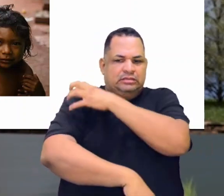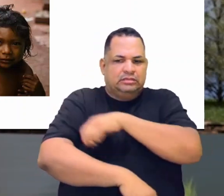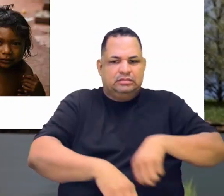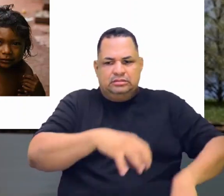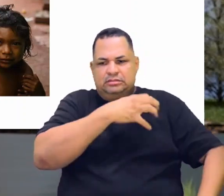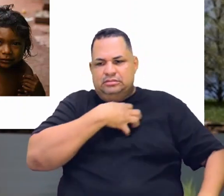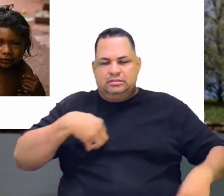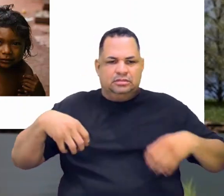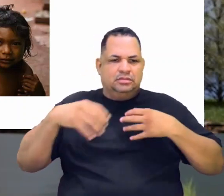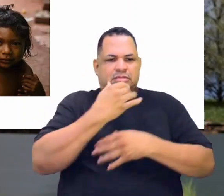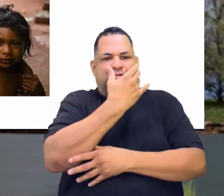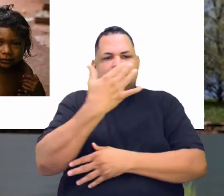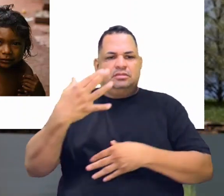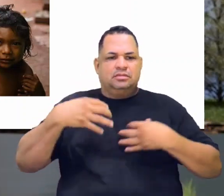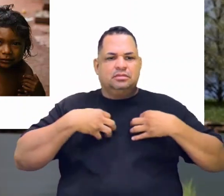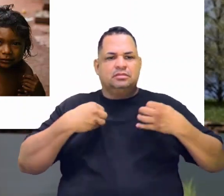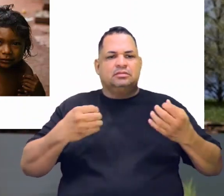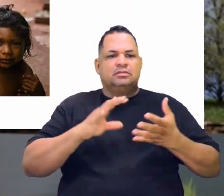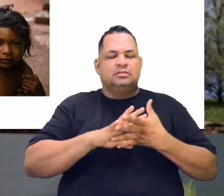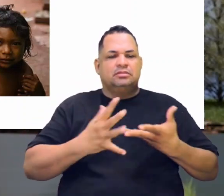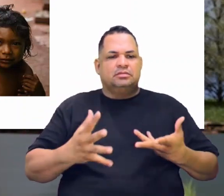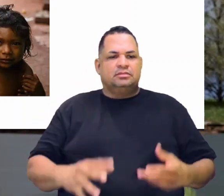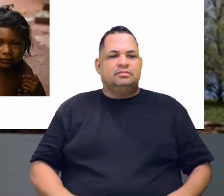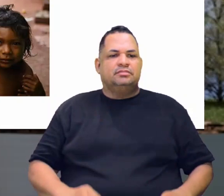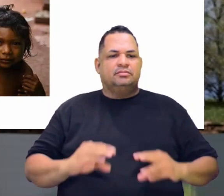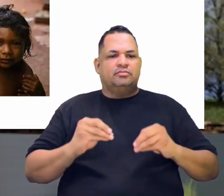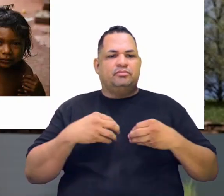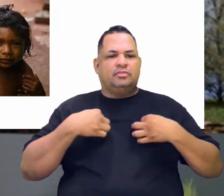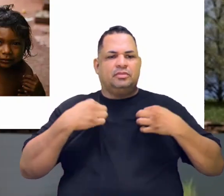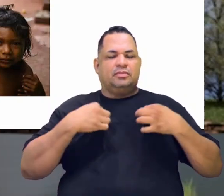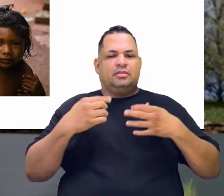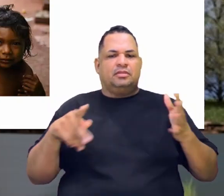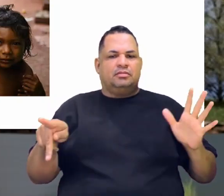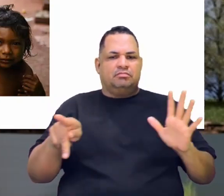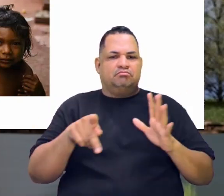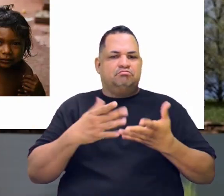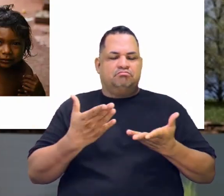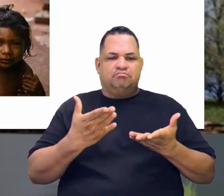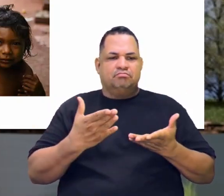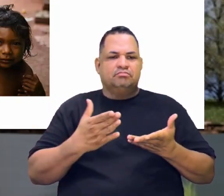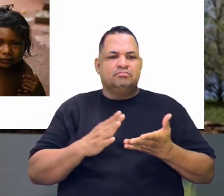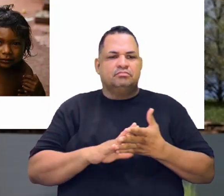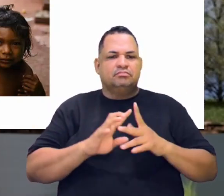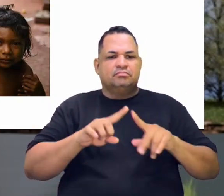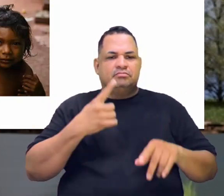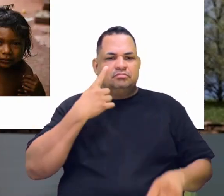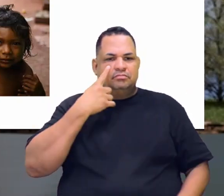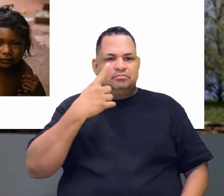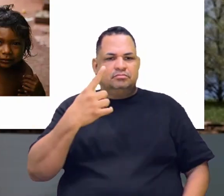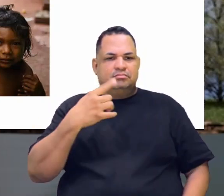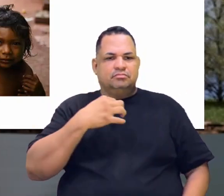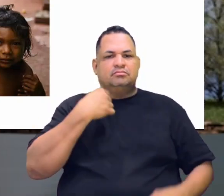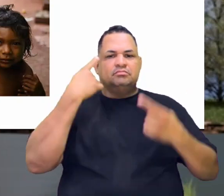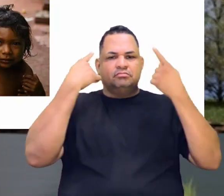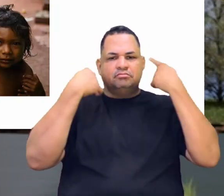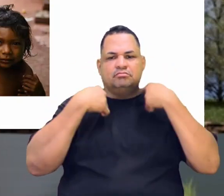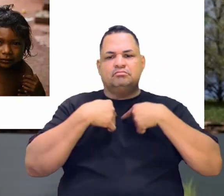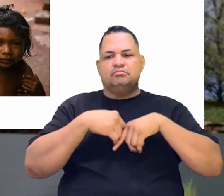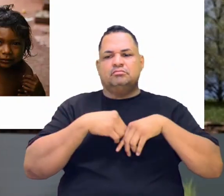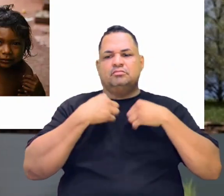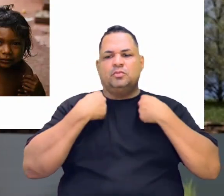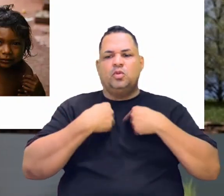galhos e vai cortando, vai acabando com o pano em si. Mas observe os adornos dele